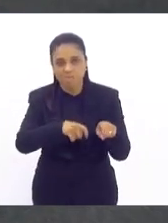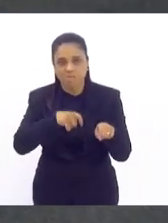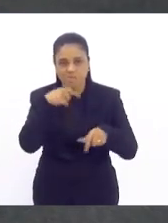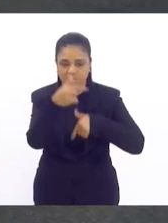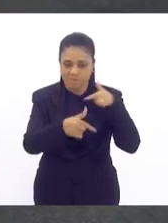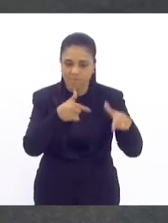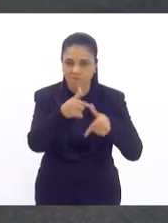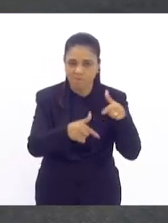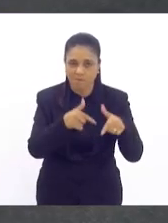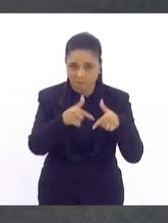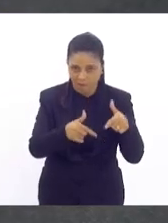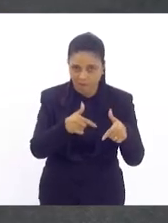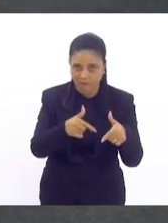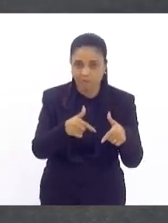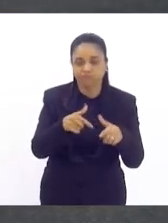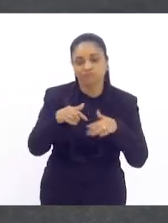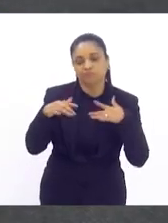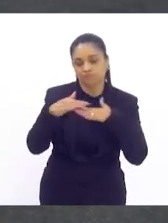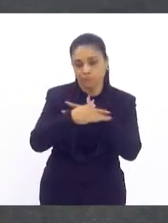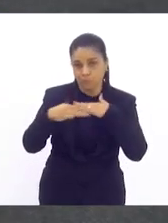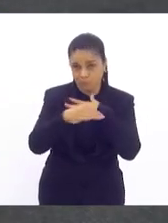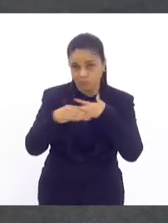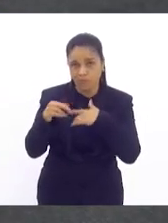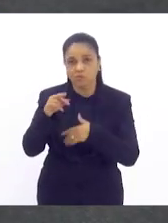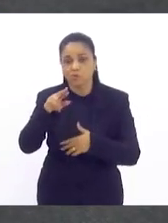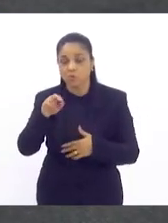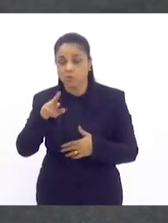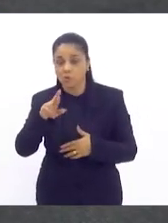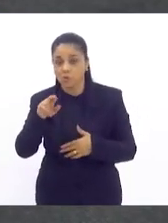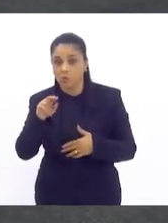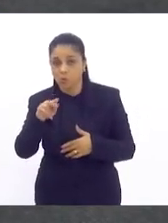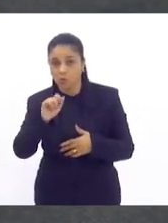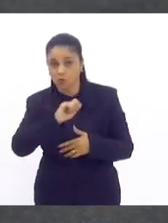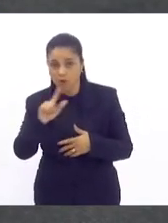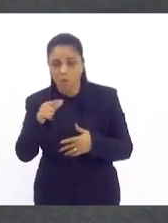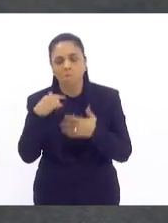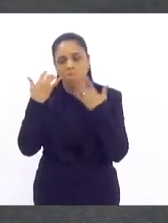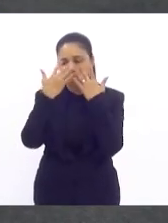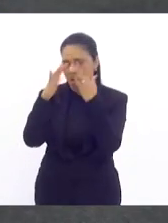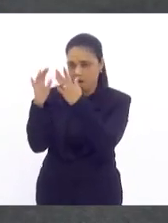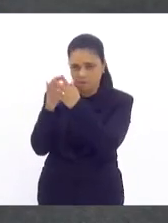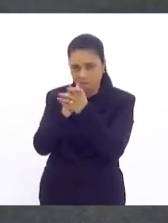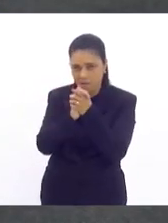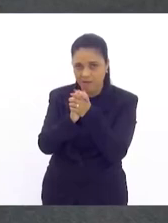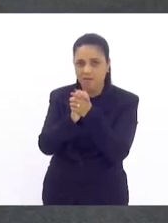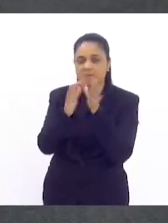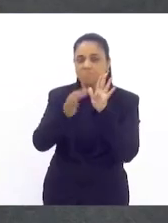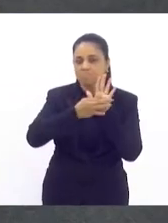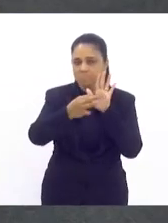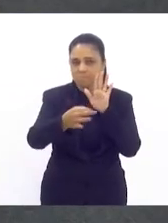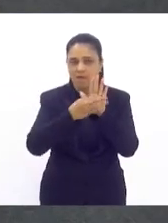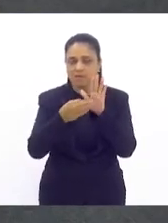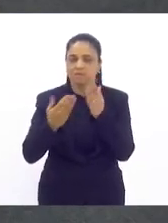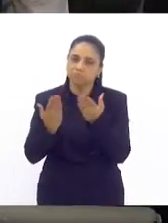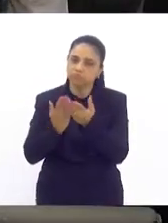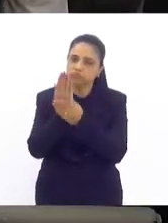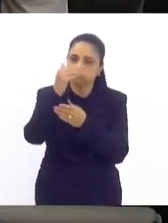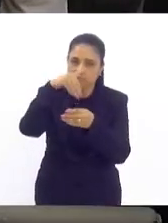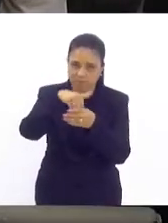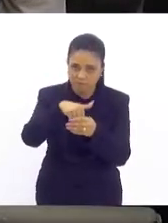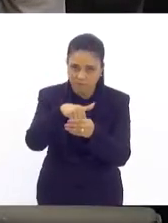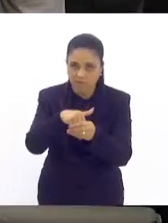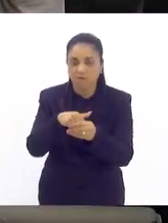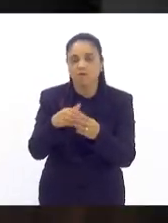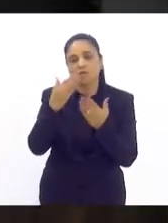também no meio Rural Urbano Então parabéns deputada Marina o parecer favorável senhor presidente Obrigado